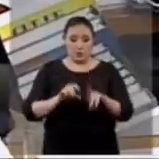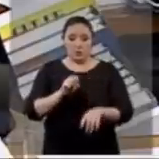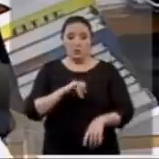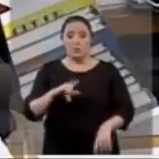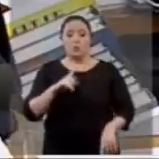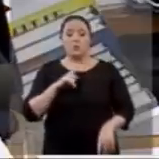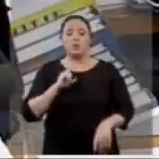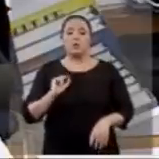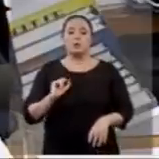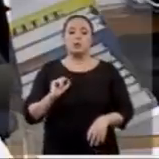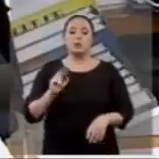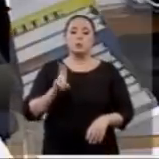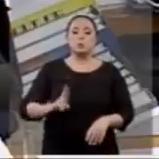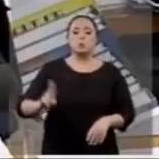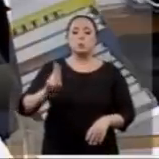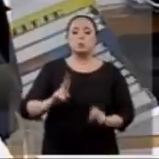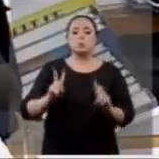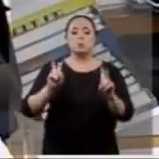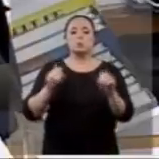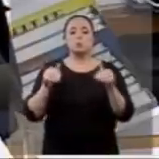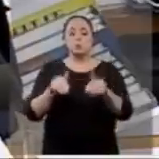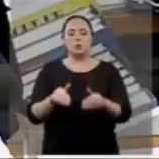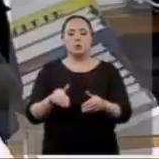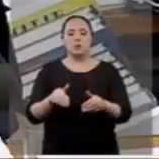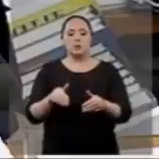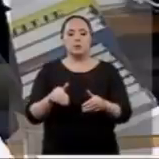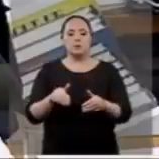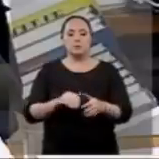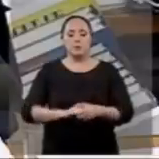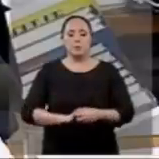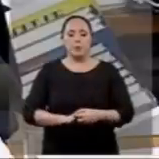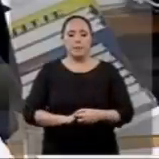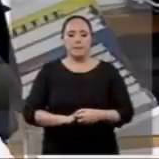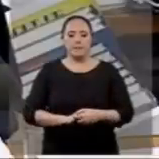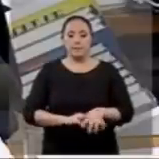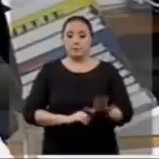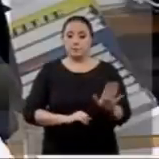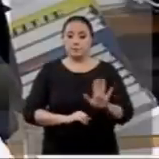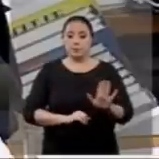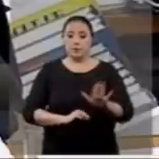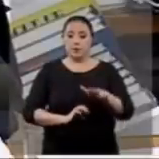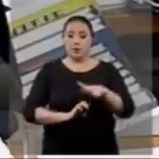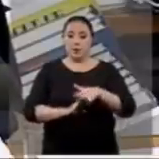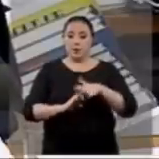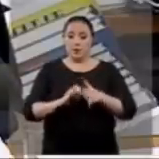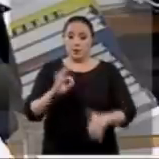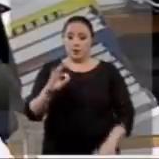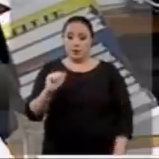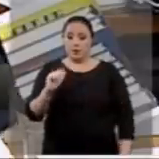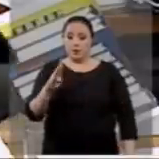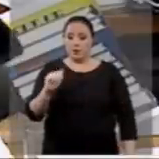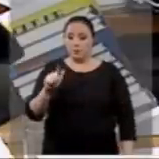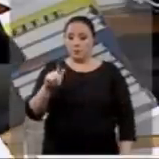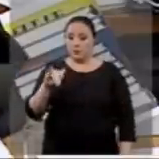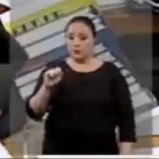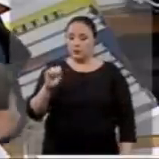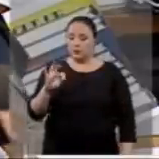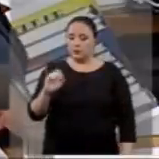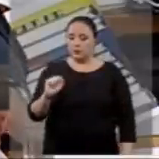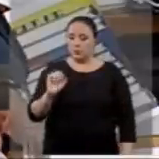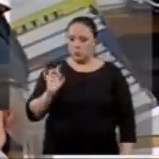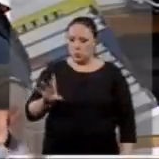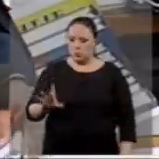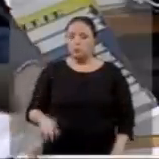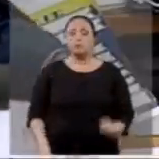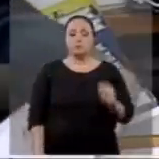tem a aplicabilidade em relação a todo qualquer ramo. As empresas tabagistas. Só? Sim. Ministro Macaulay, permite?